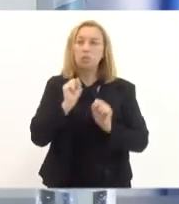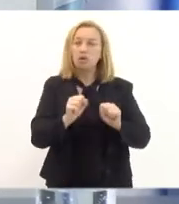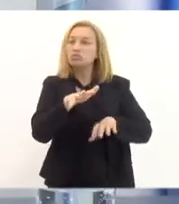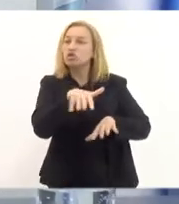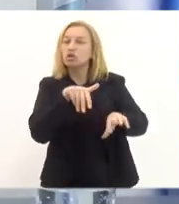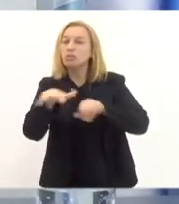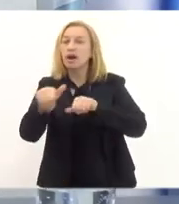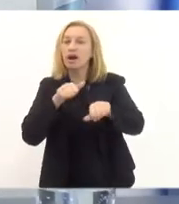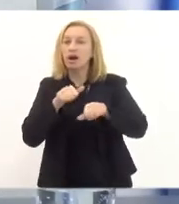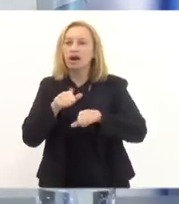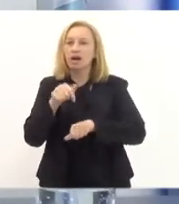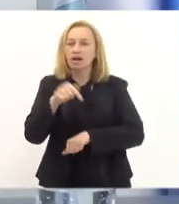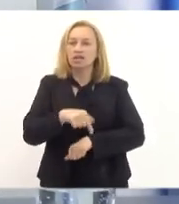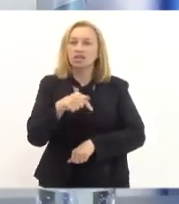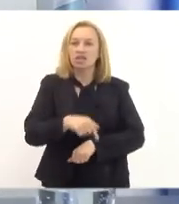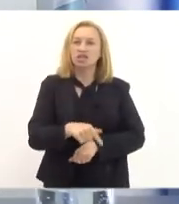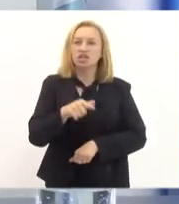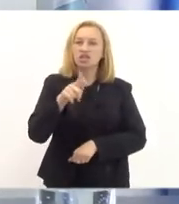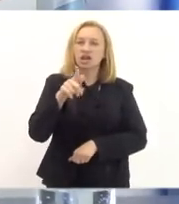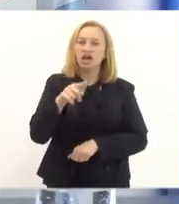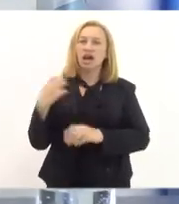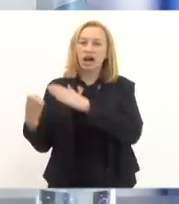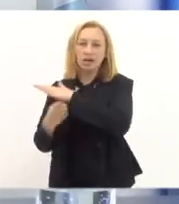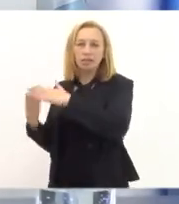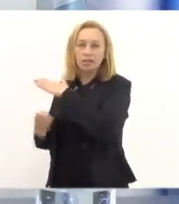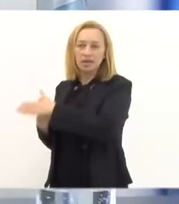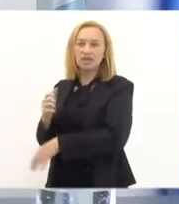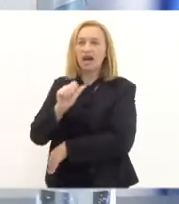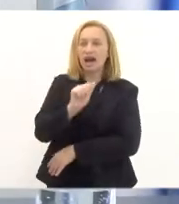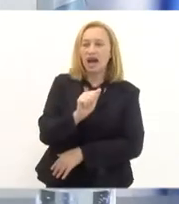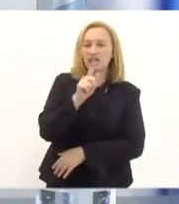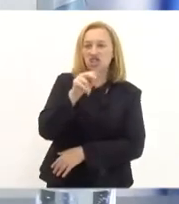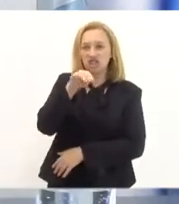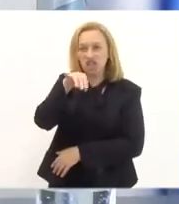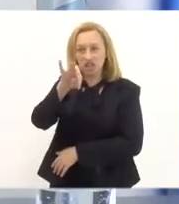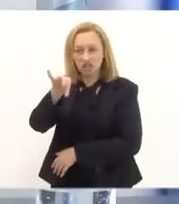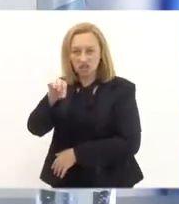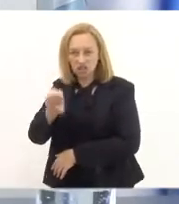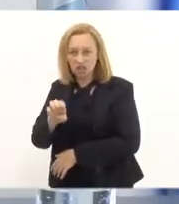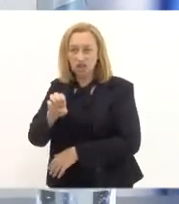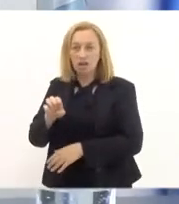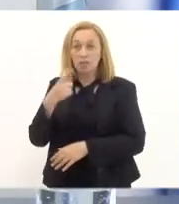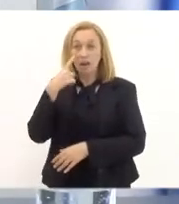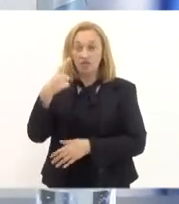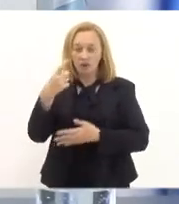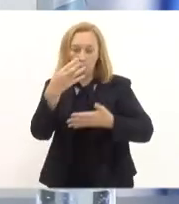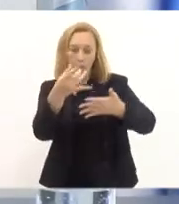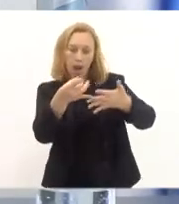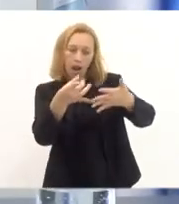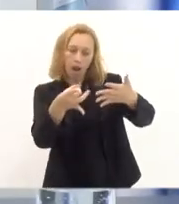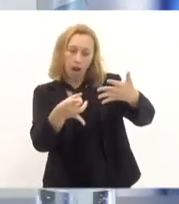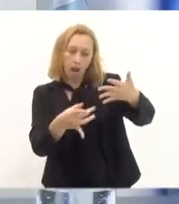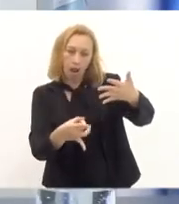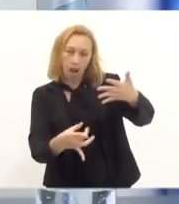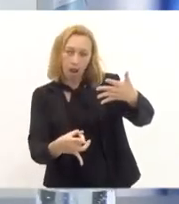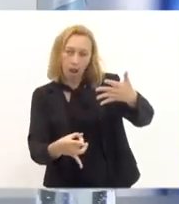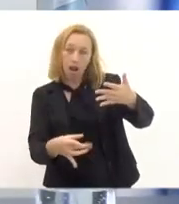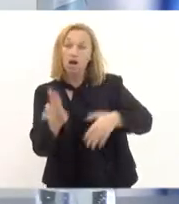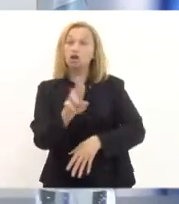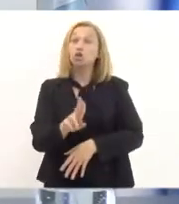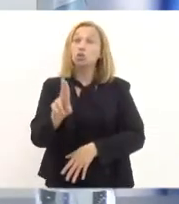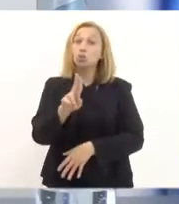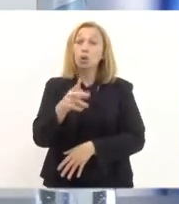possamos chamar aqui agetransp ela poder apresentar que foi a planilha né que ela utilizou desiste que